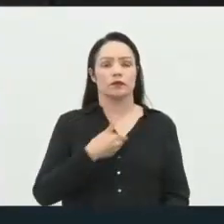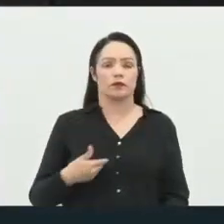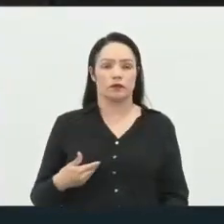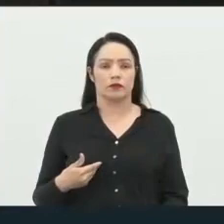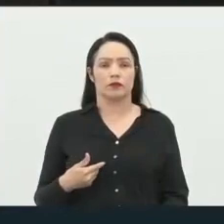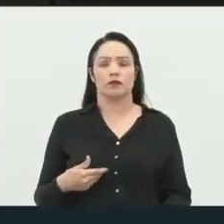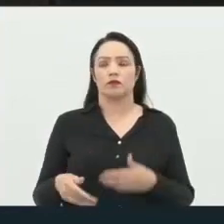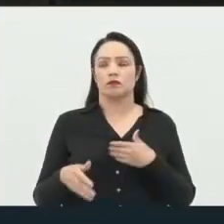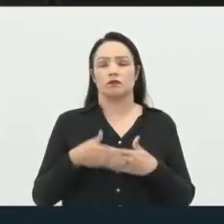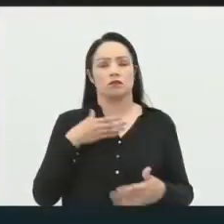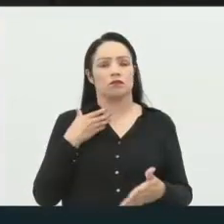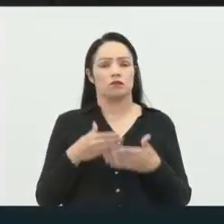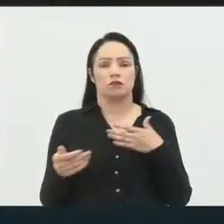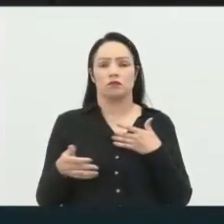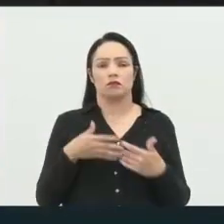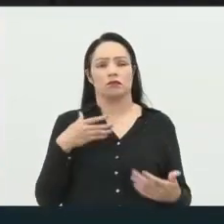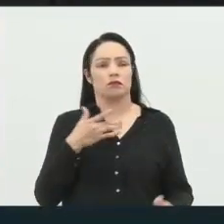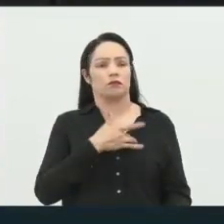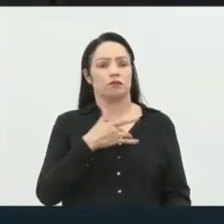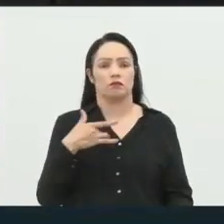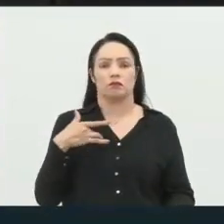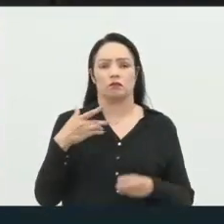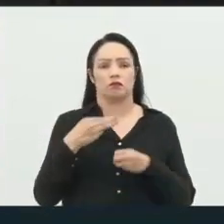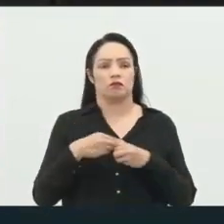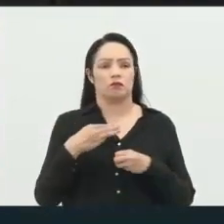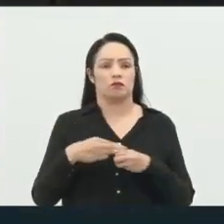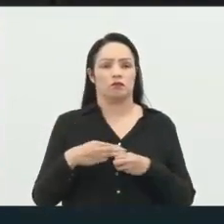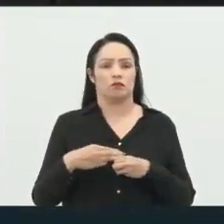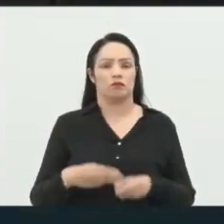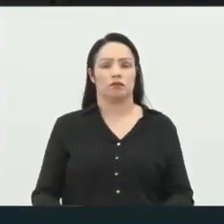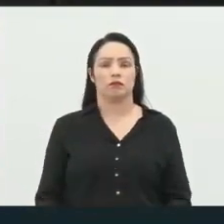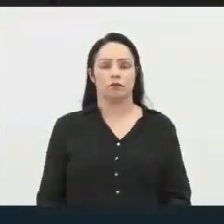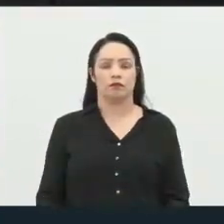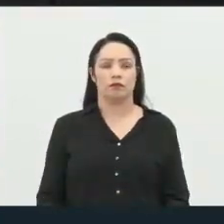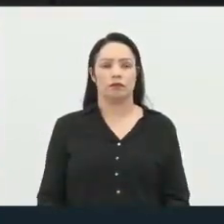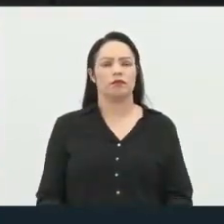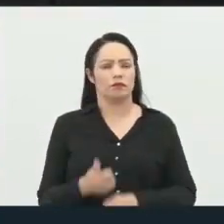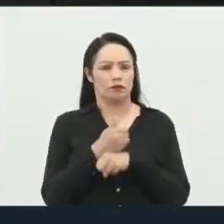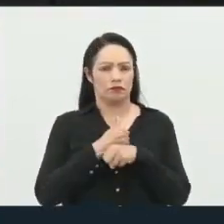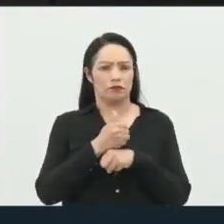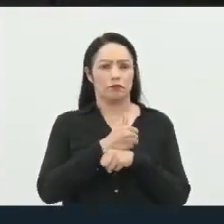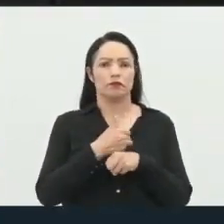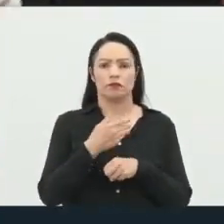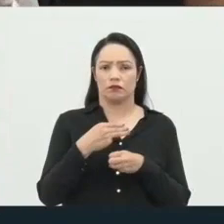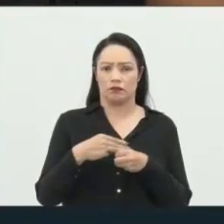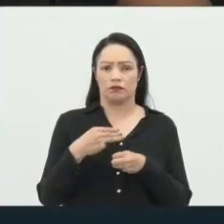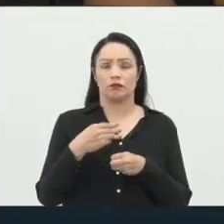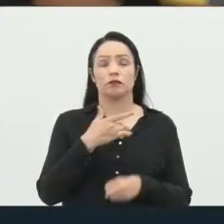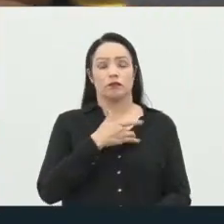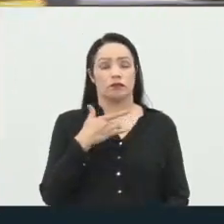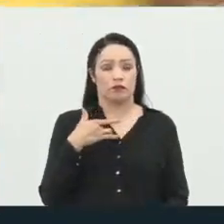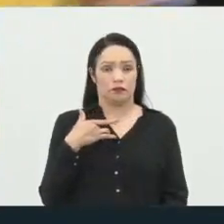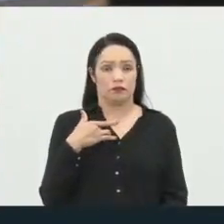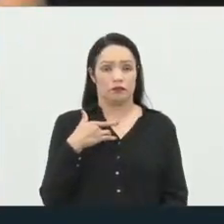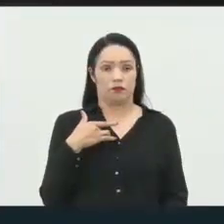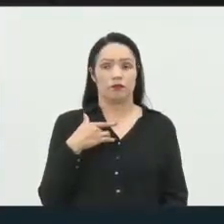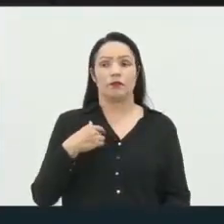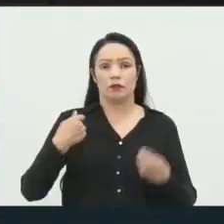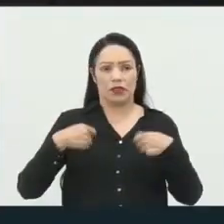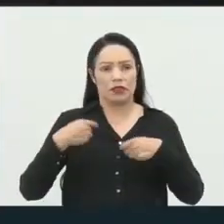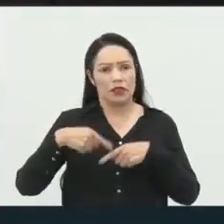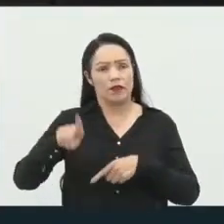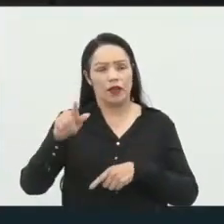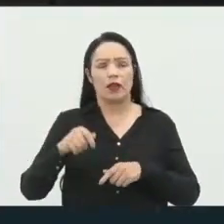está pouco se lixando para a saúde do município Profissionais de Saúde tendo que as ruas é